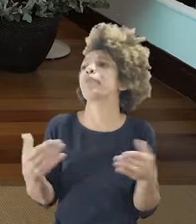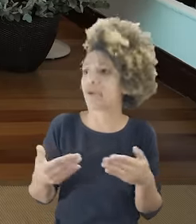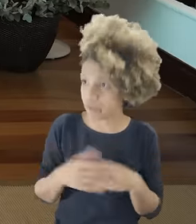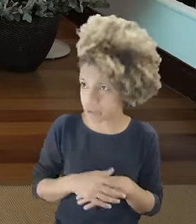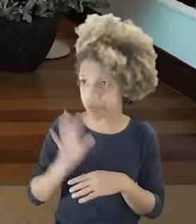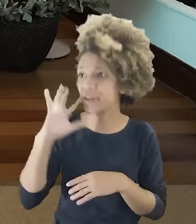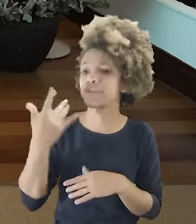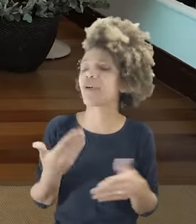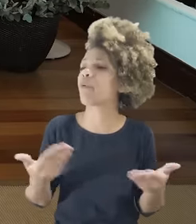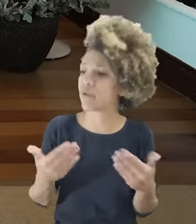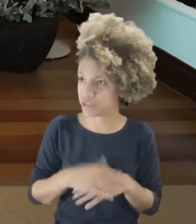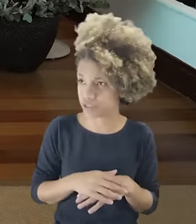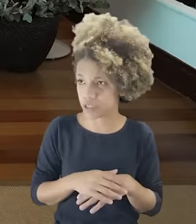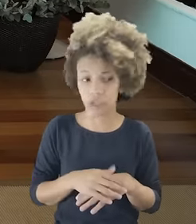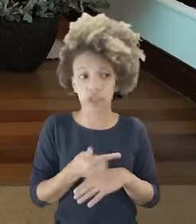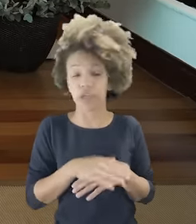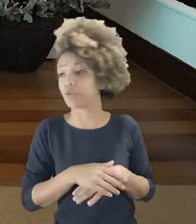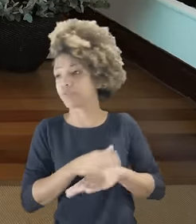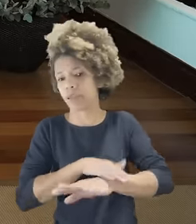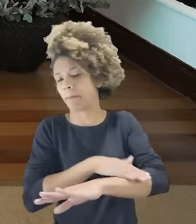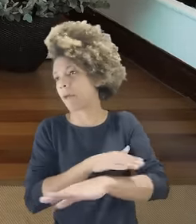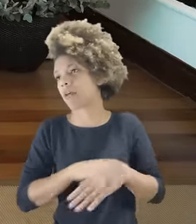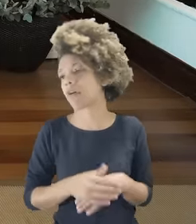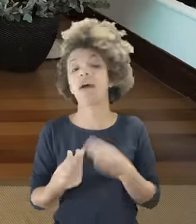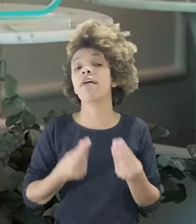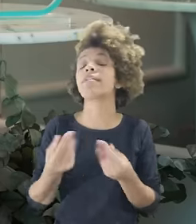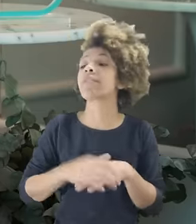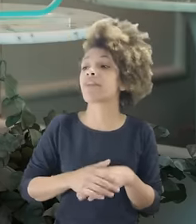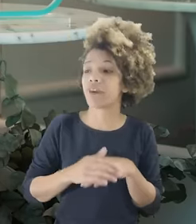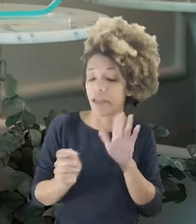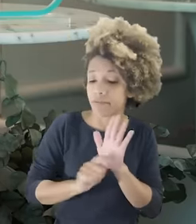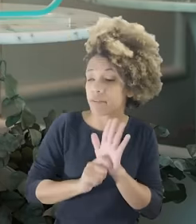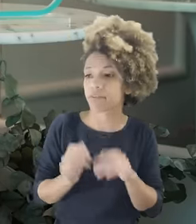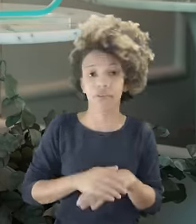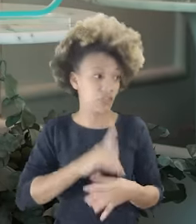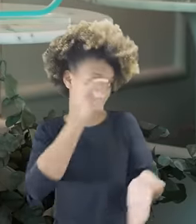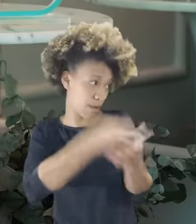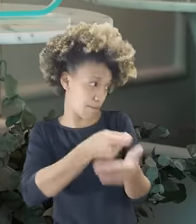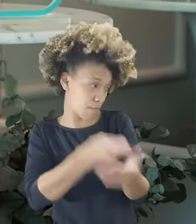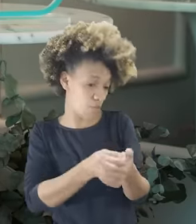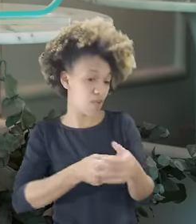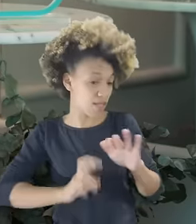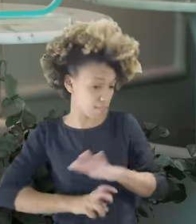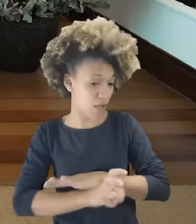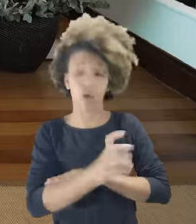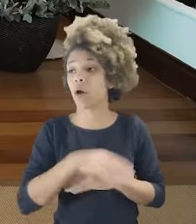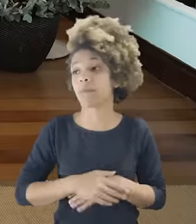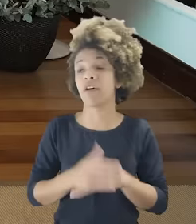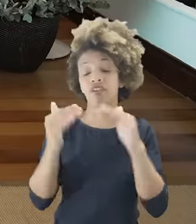ela quiser e outra ela não tem braço Quem Vai acender para ela quer dizer você tá Você tá impondo na cobra o